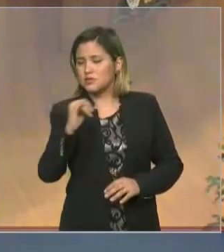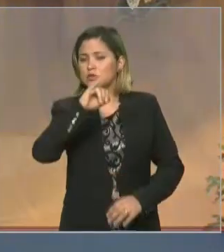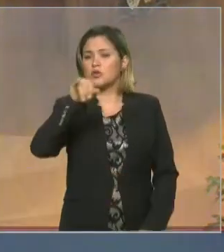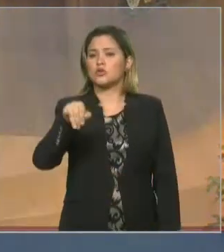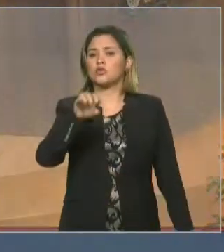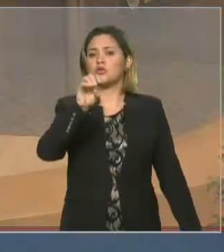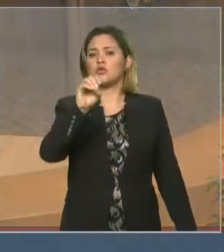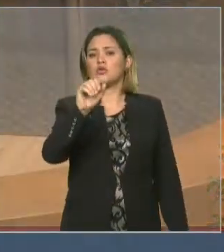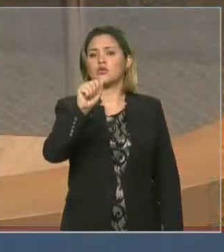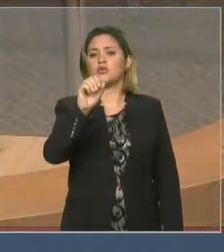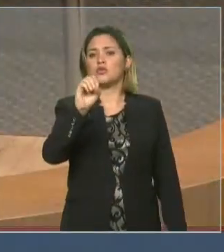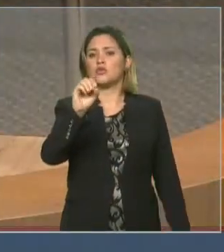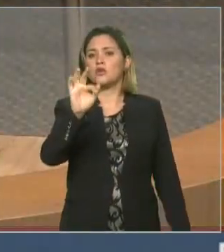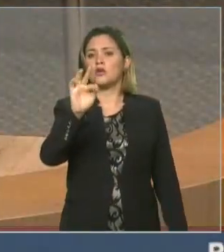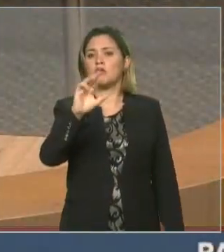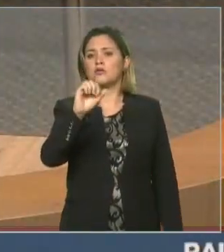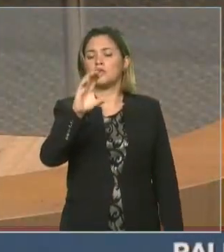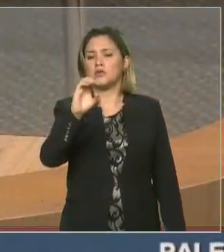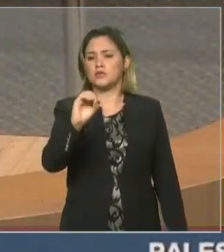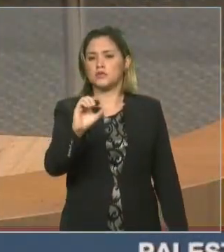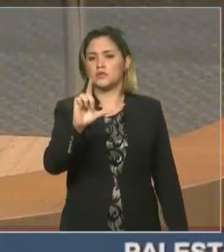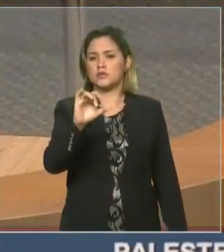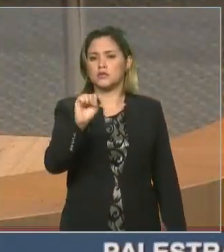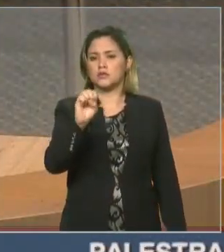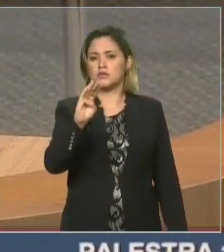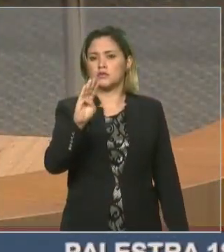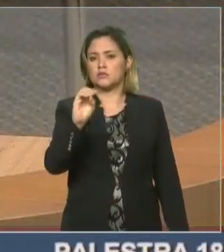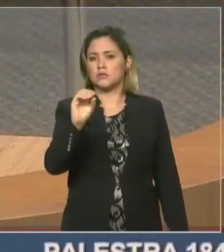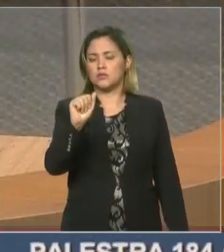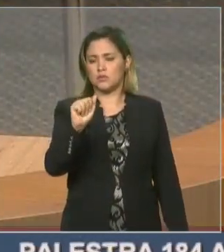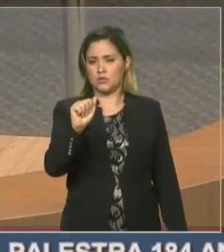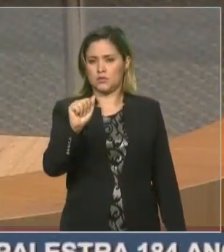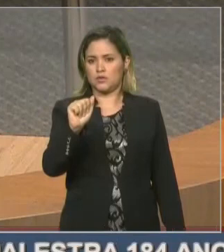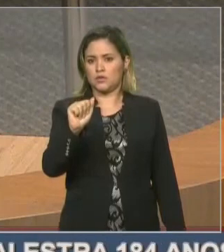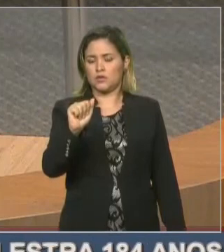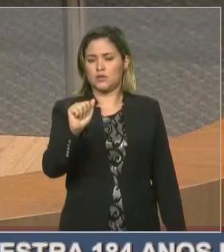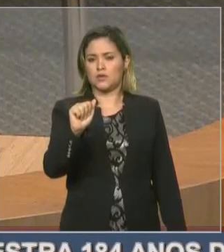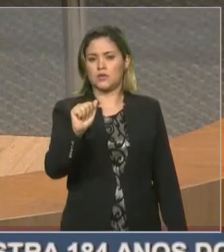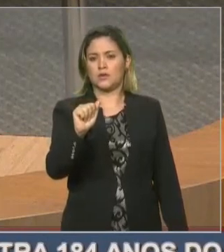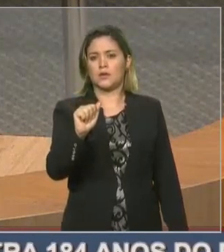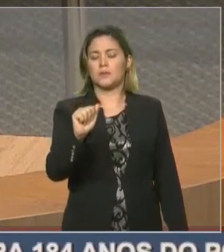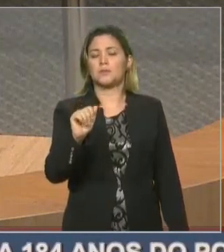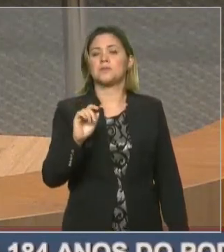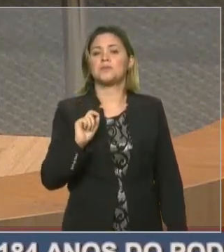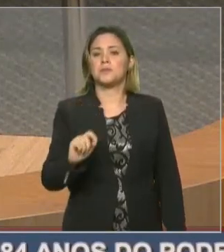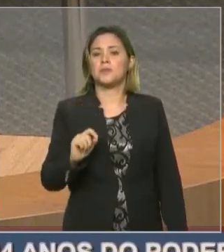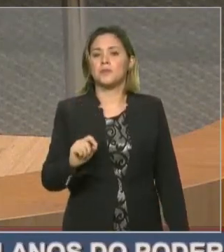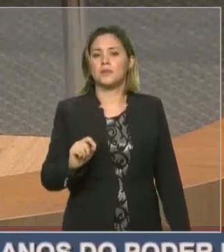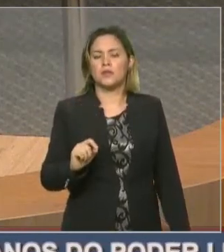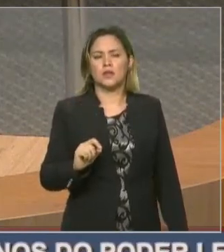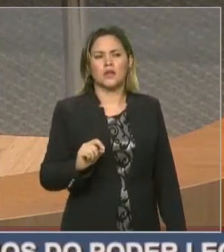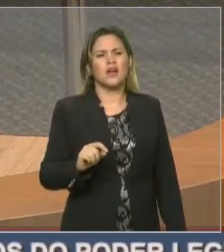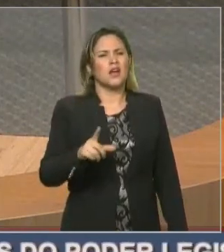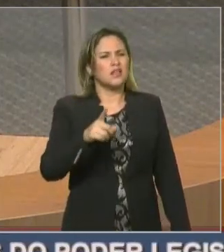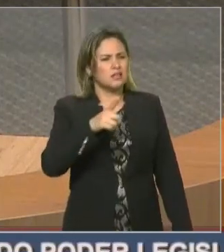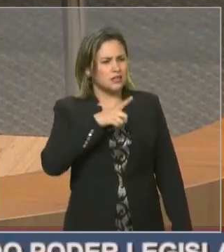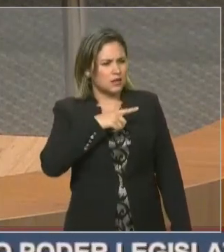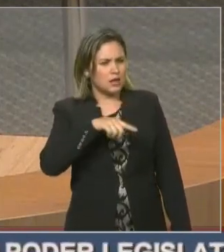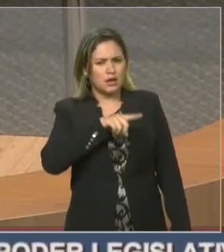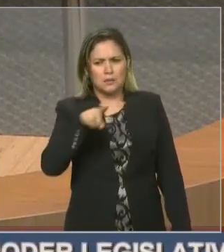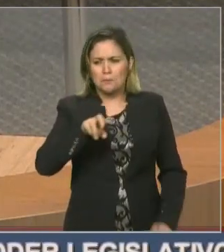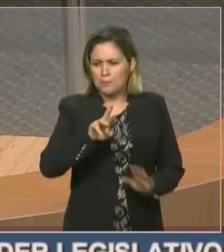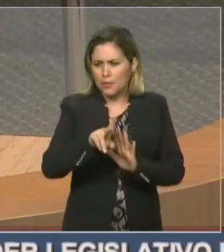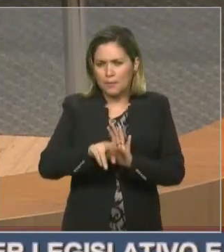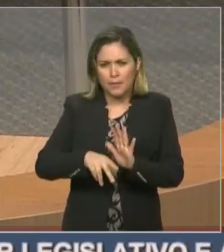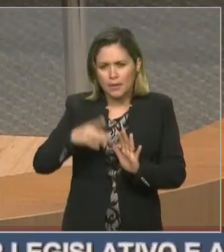Francisco de Lisboa, ali o João Francisco de Pirapema, que para mim, aqui tem vários historiadores, para